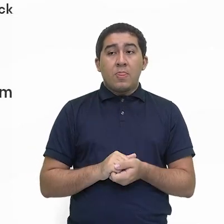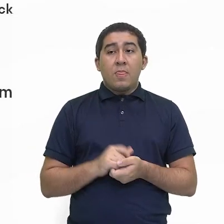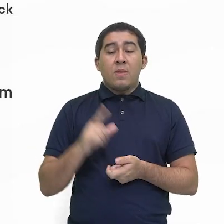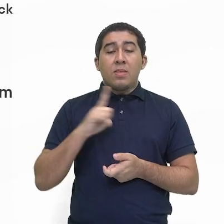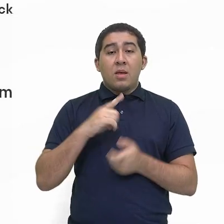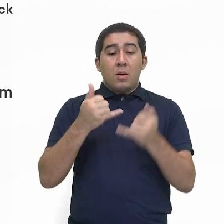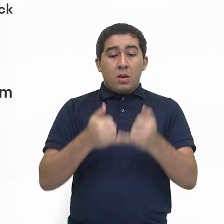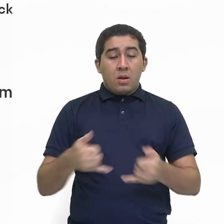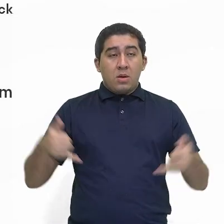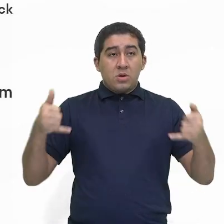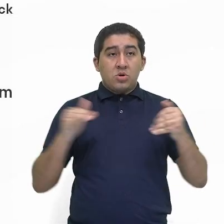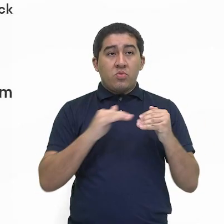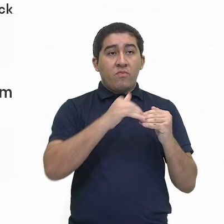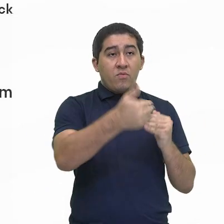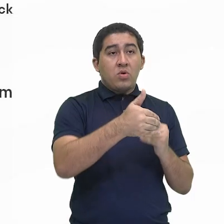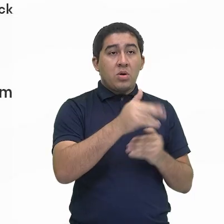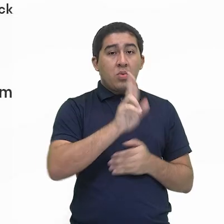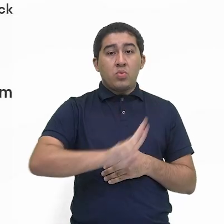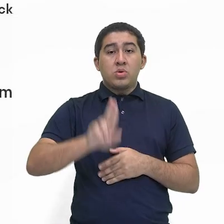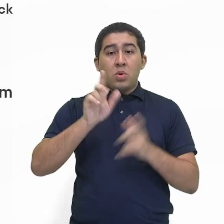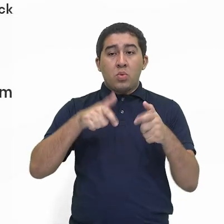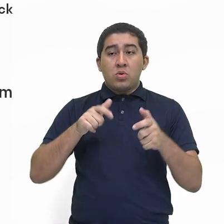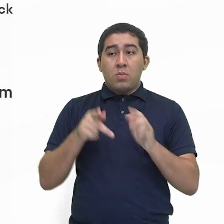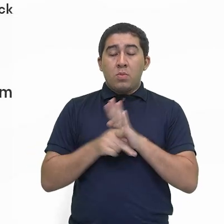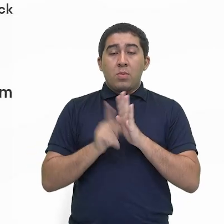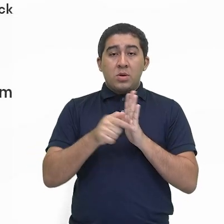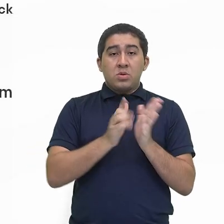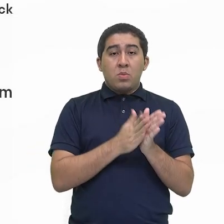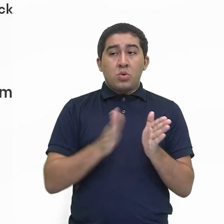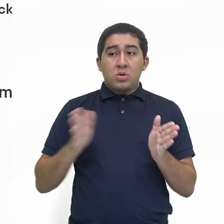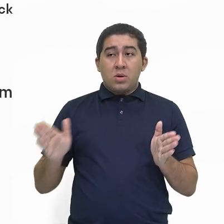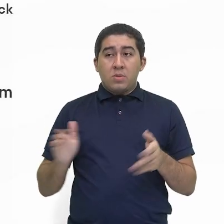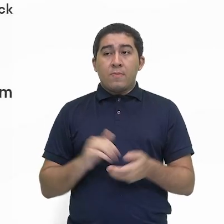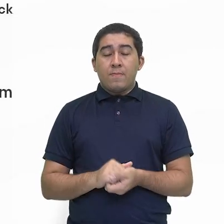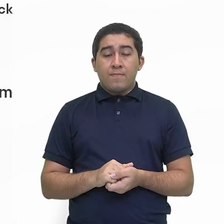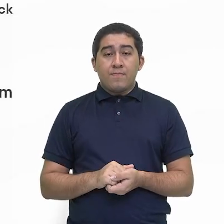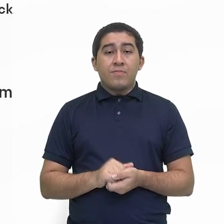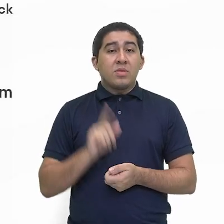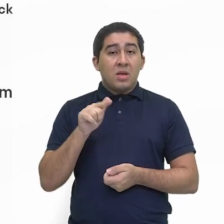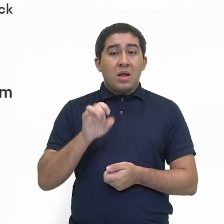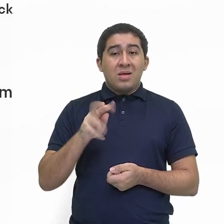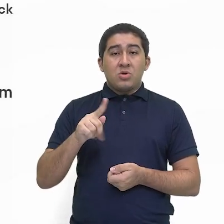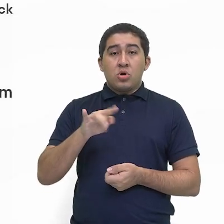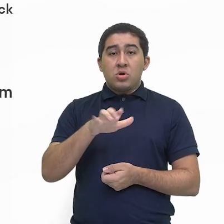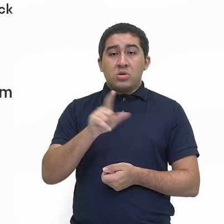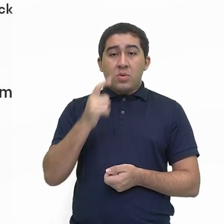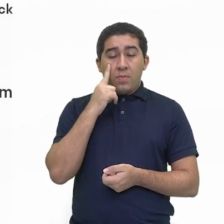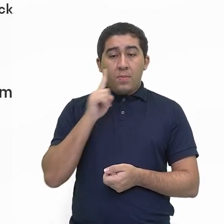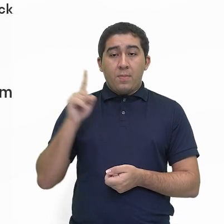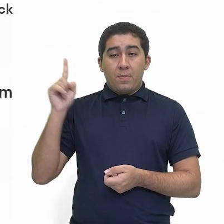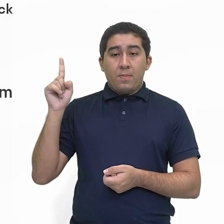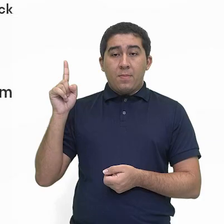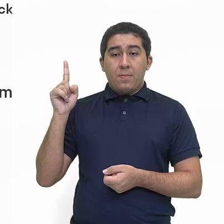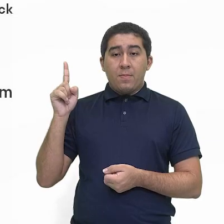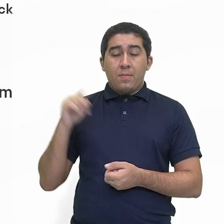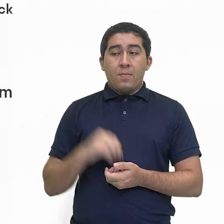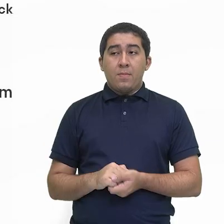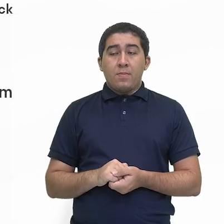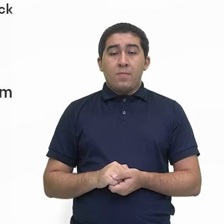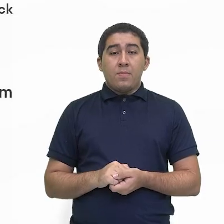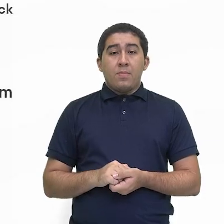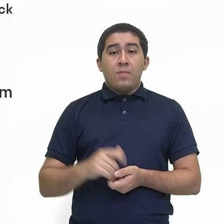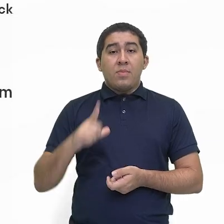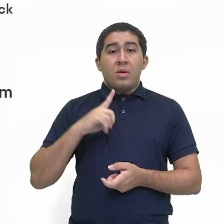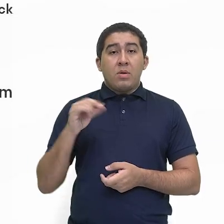elétrica externa, que é aplicada a esse processo. Nessa eletrólise que você está vendo aí, né, está sendo doada